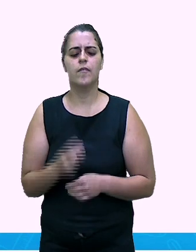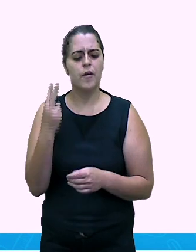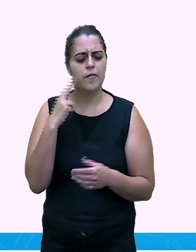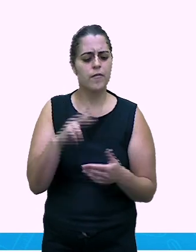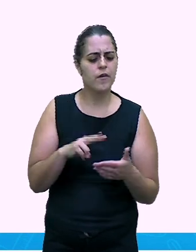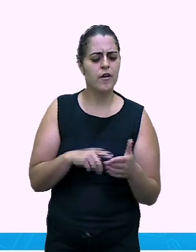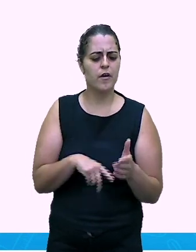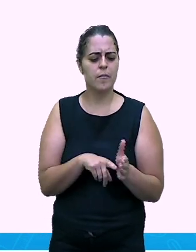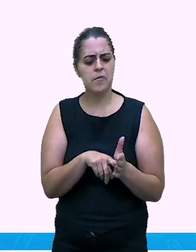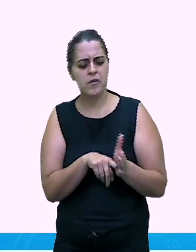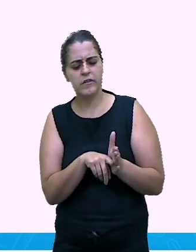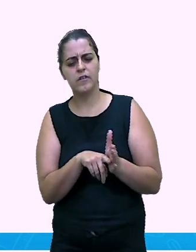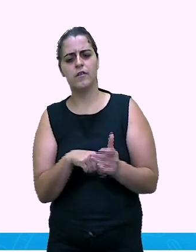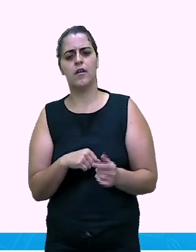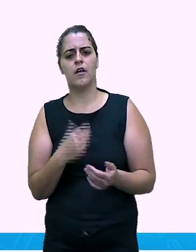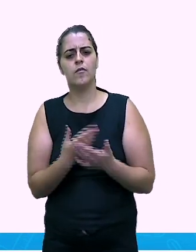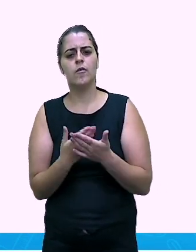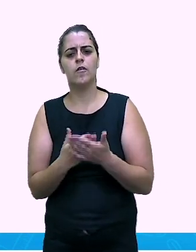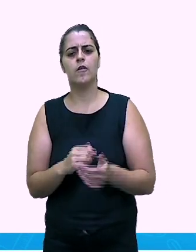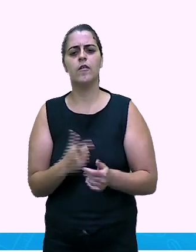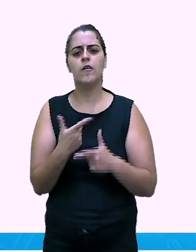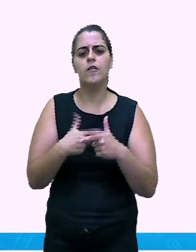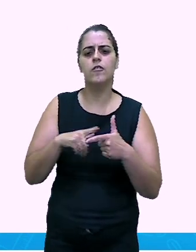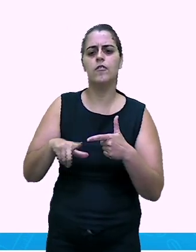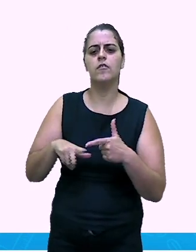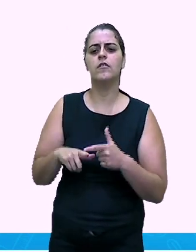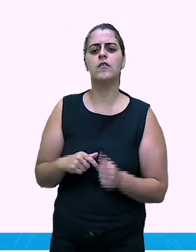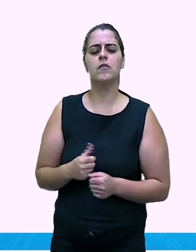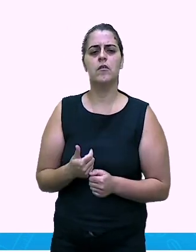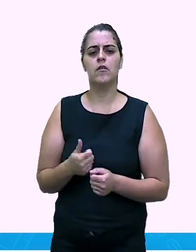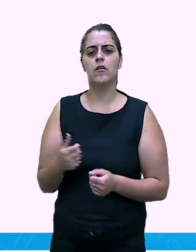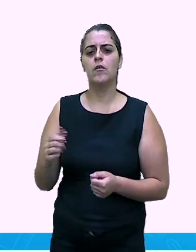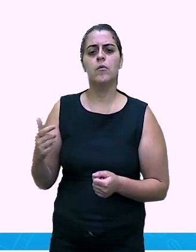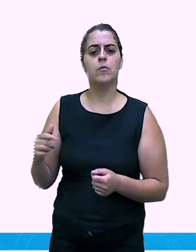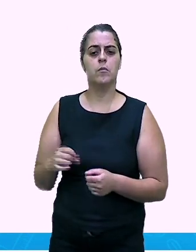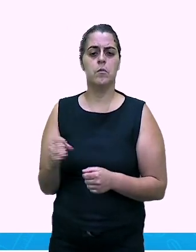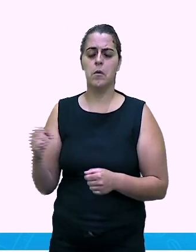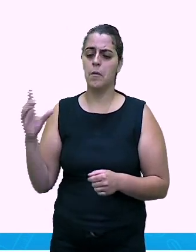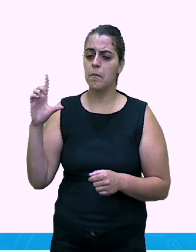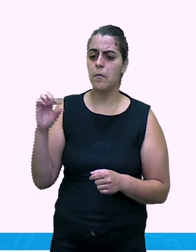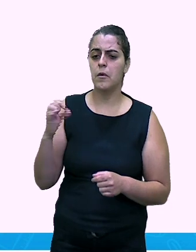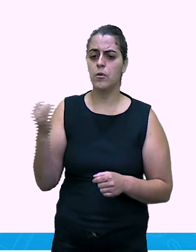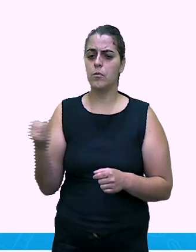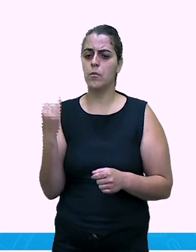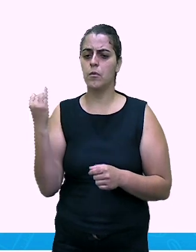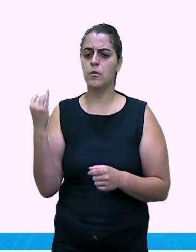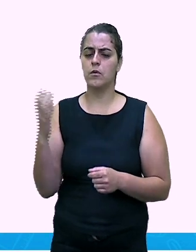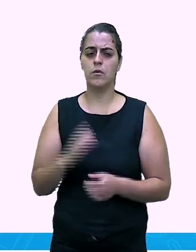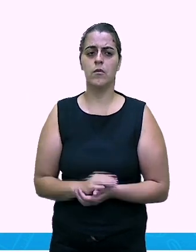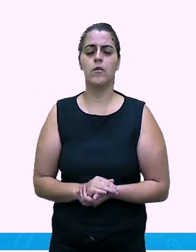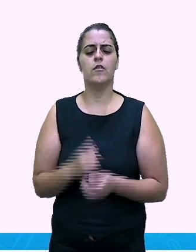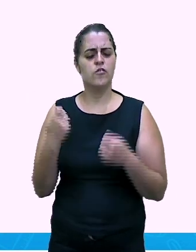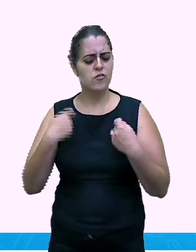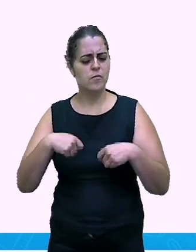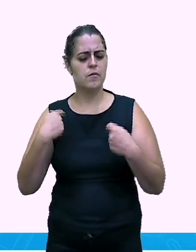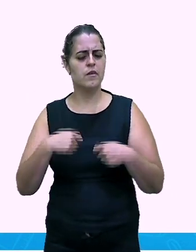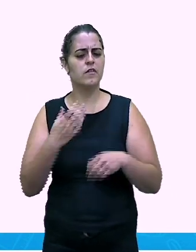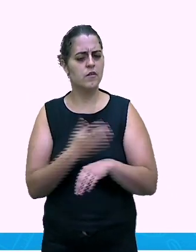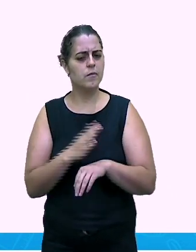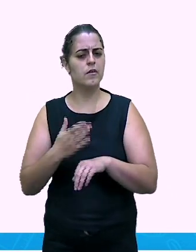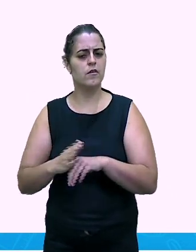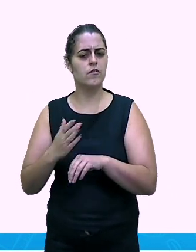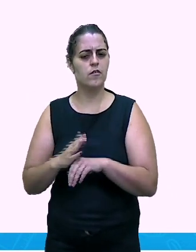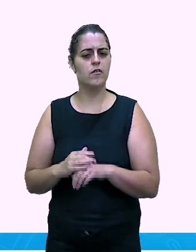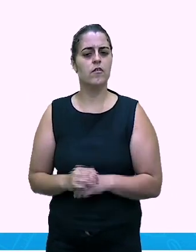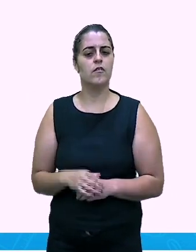as duas operações, e a divisão, ela não é uma divisão menos importante do que as outras, mas a gente precisa praticar, porque